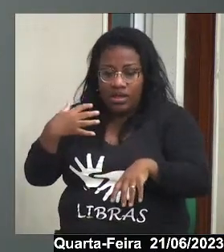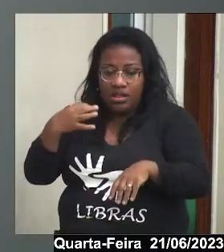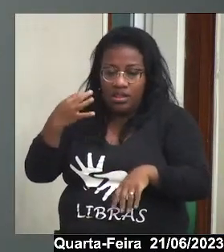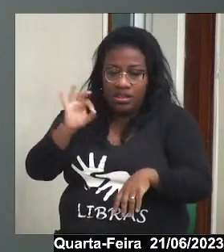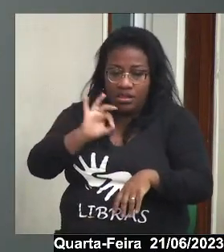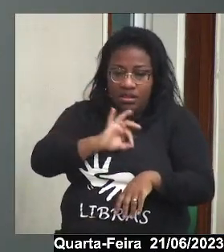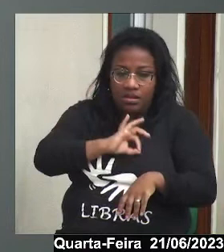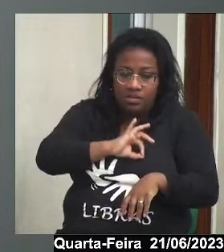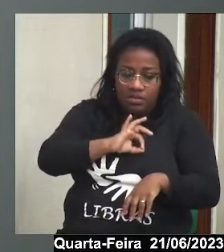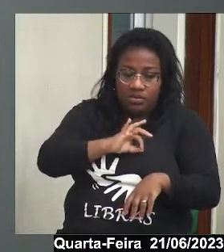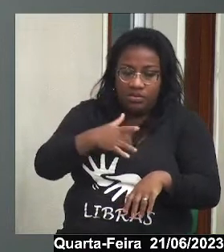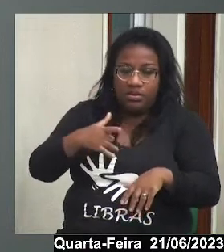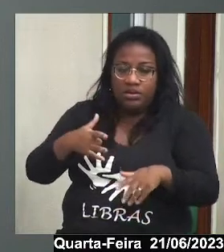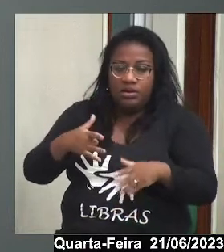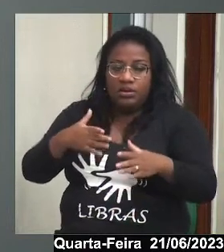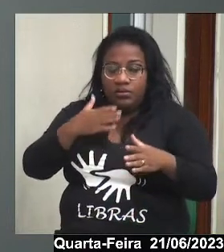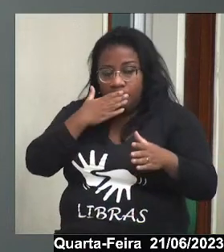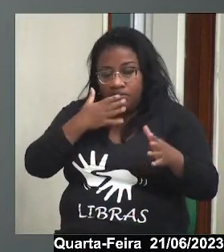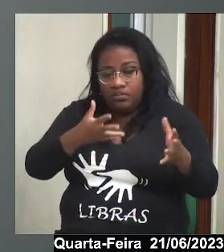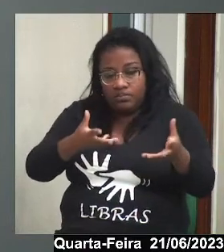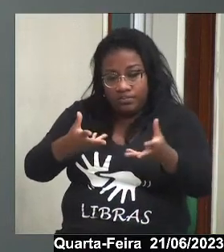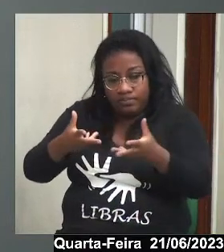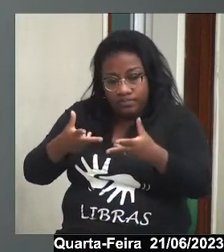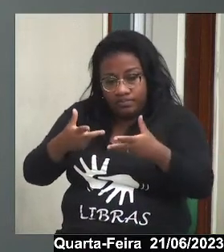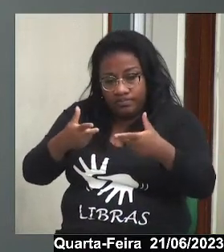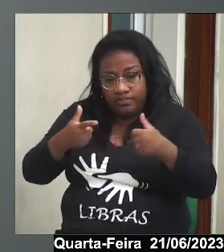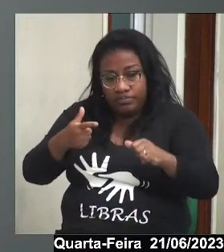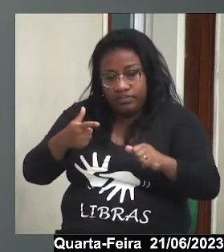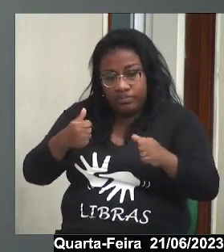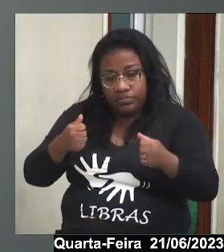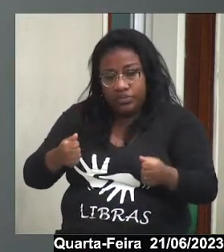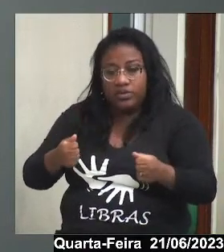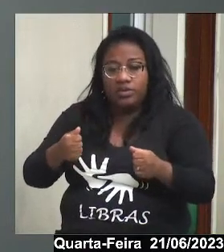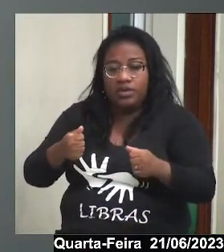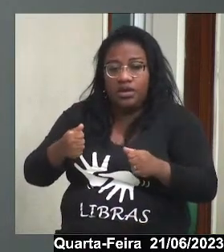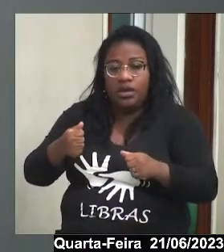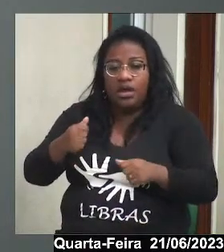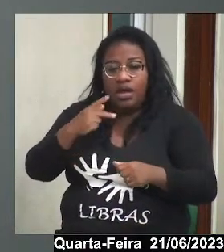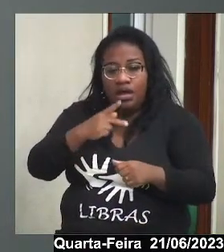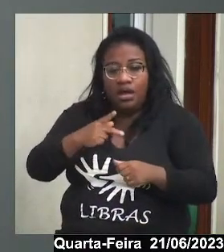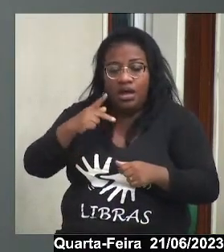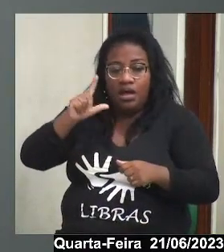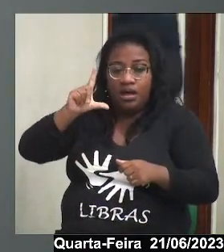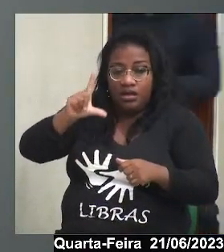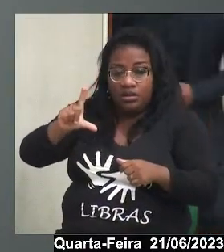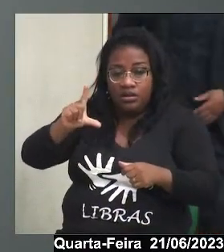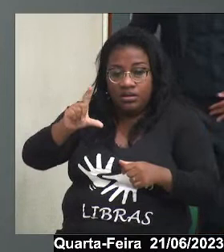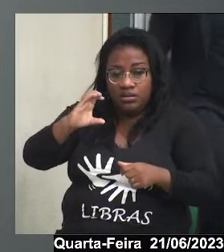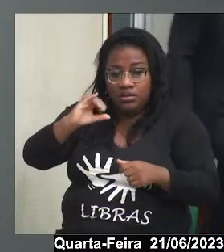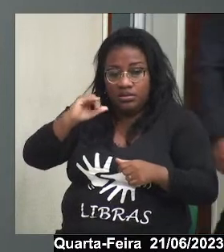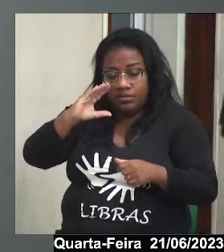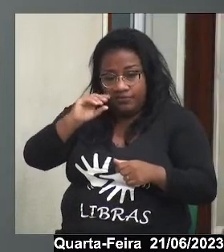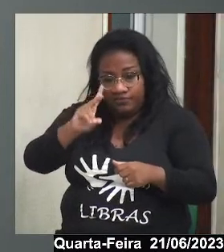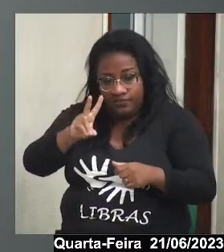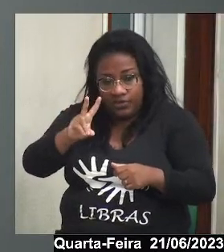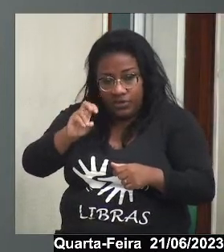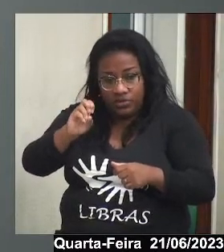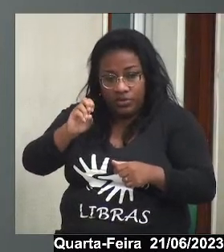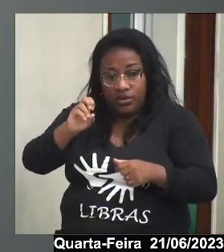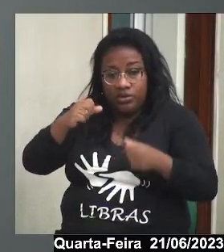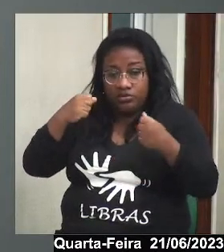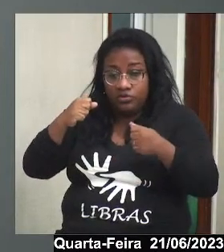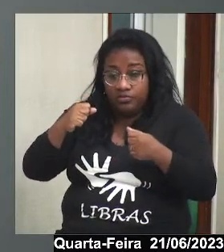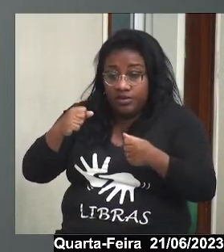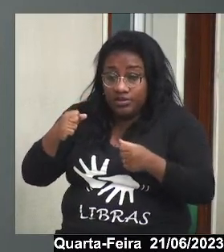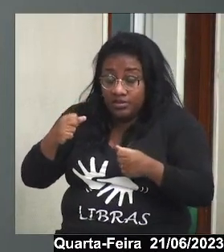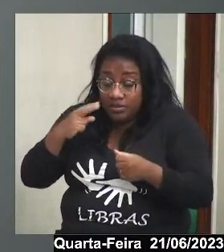cidade, ele vai também solicitar a presença dele representando a Polícia Civil, assim como o delegado também, se for possível, estar presente. Porque nós